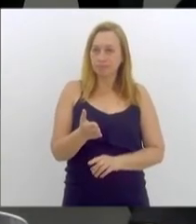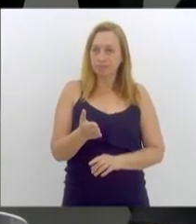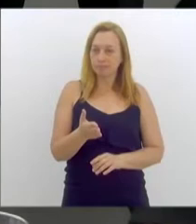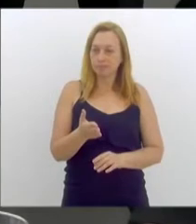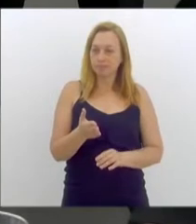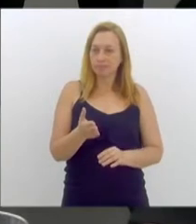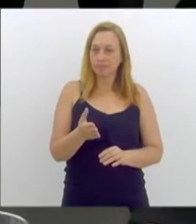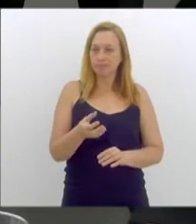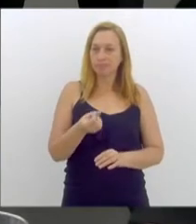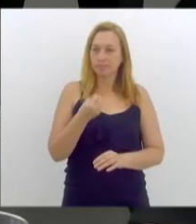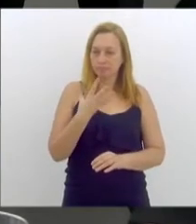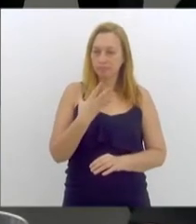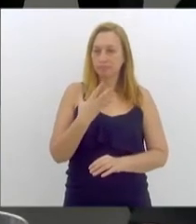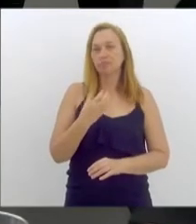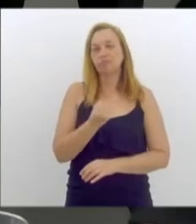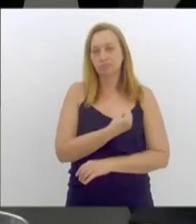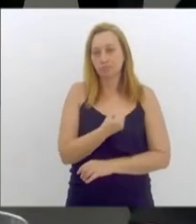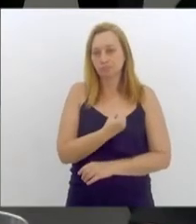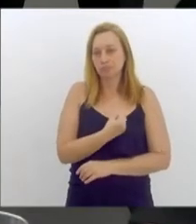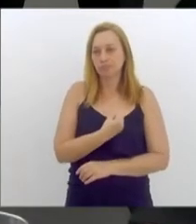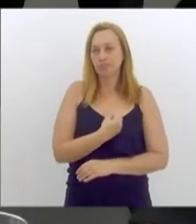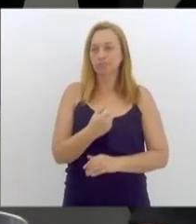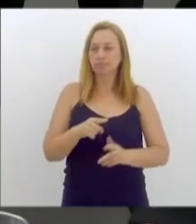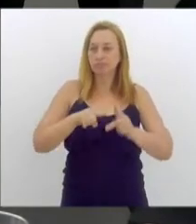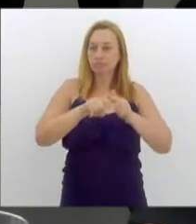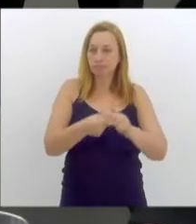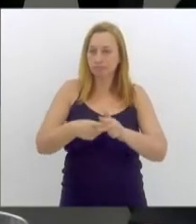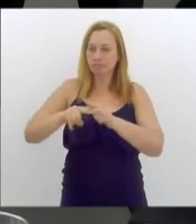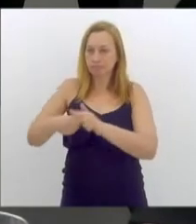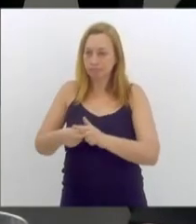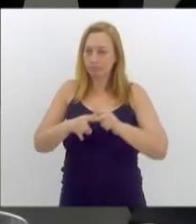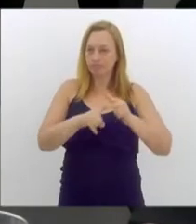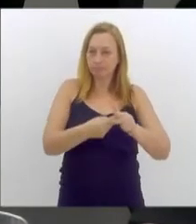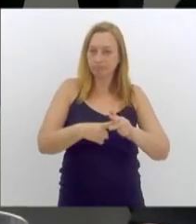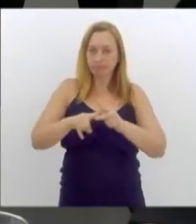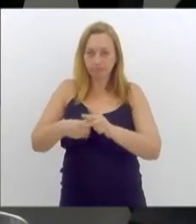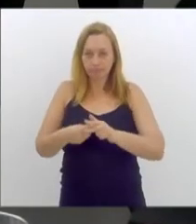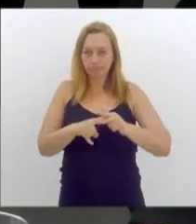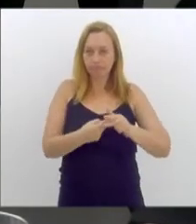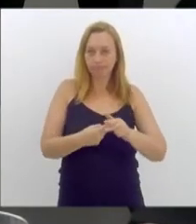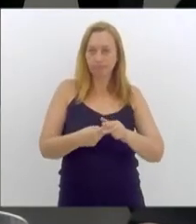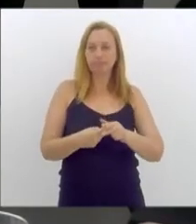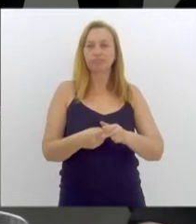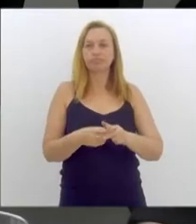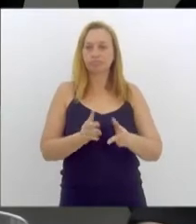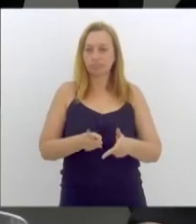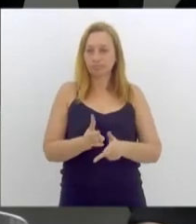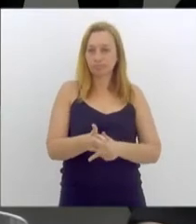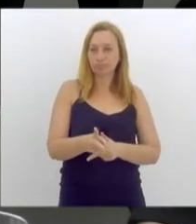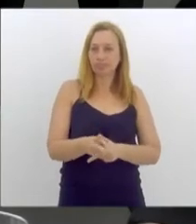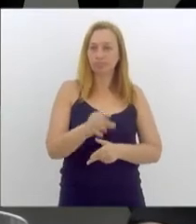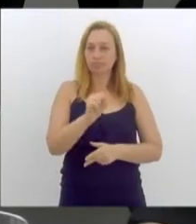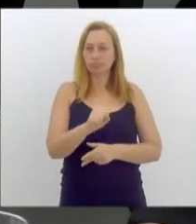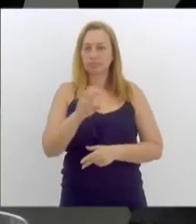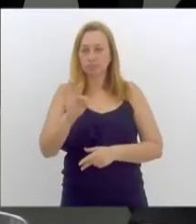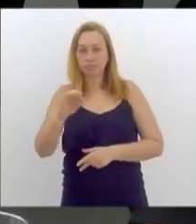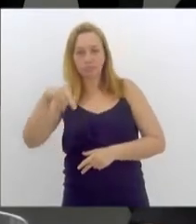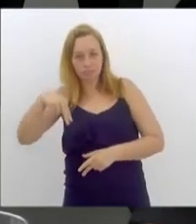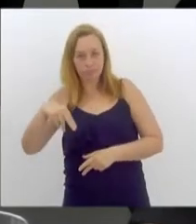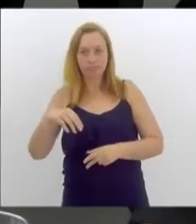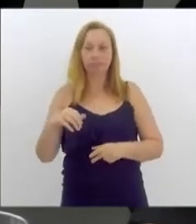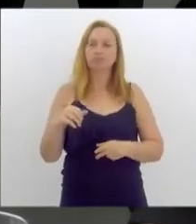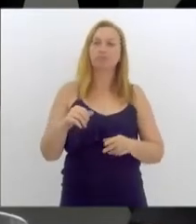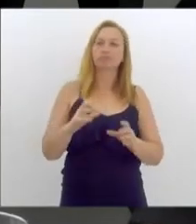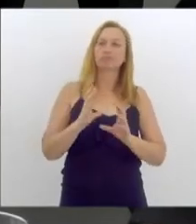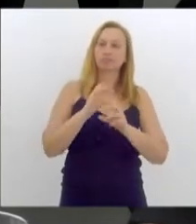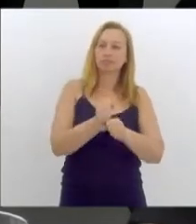ser na realidade positivo em decorrência desses ajustes que ainda vão ser estão sendo ajustados com a stn com a contabilidade geral